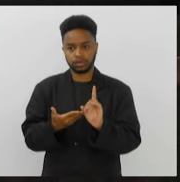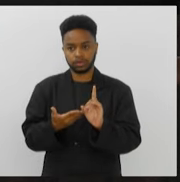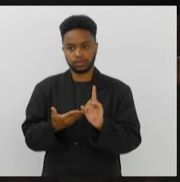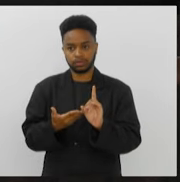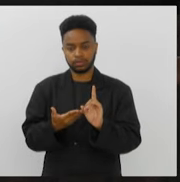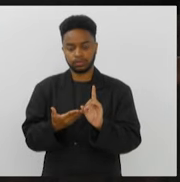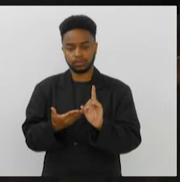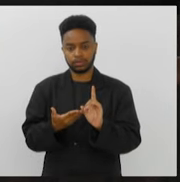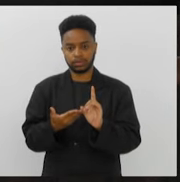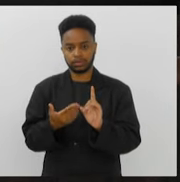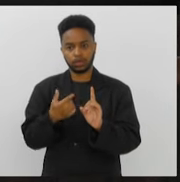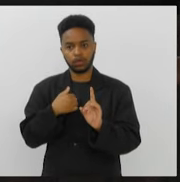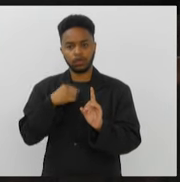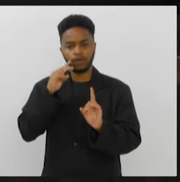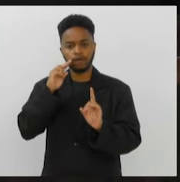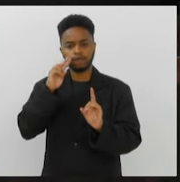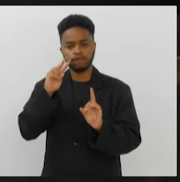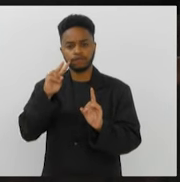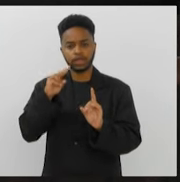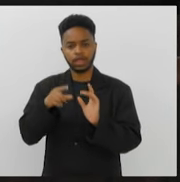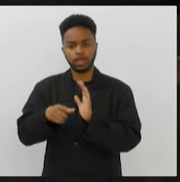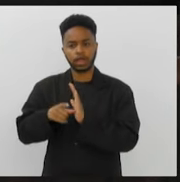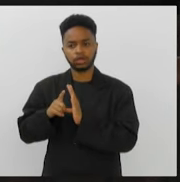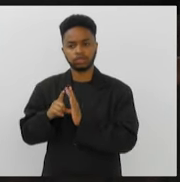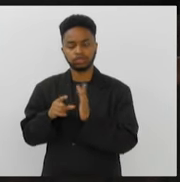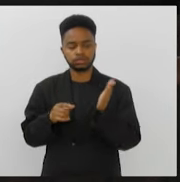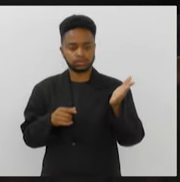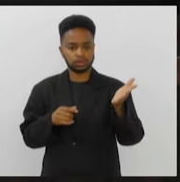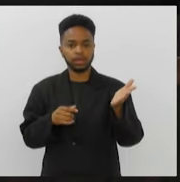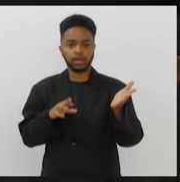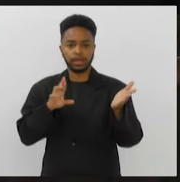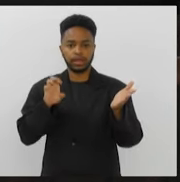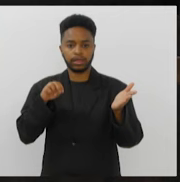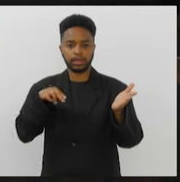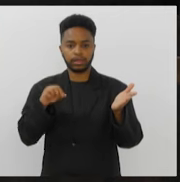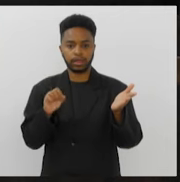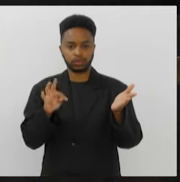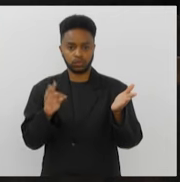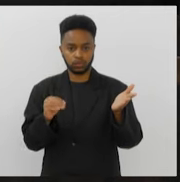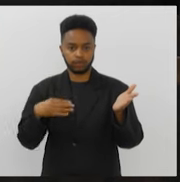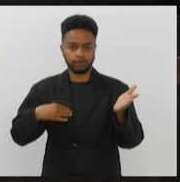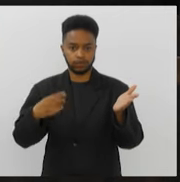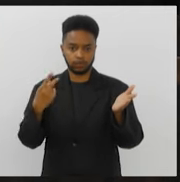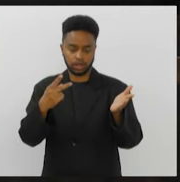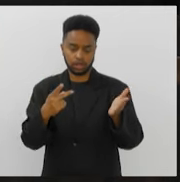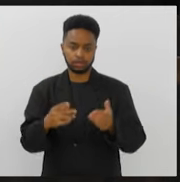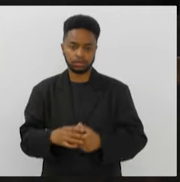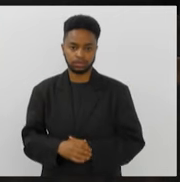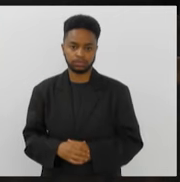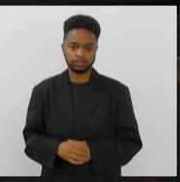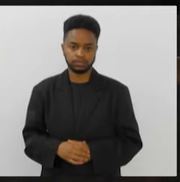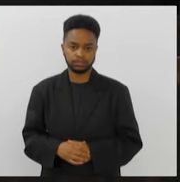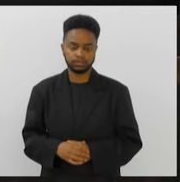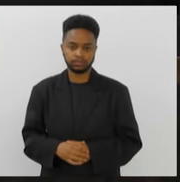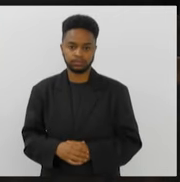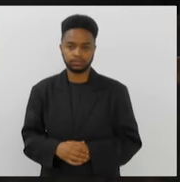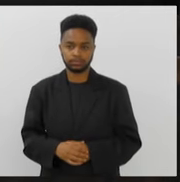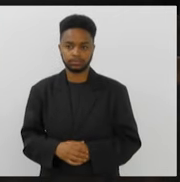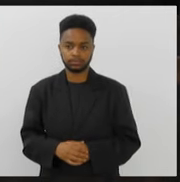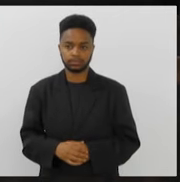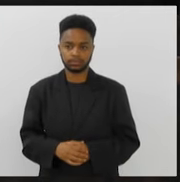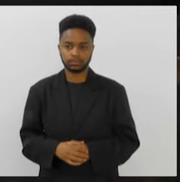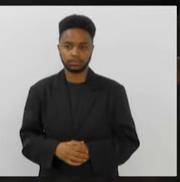querido. Eu vi agora há pouco o nosso Renato de Paula, filho do nosso querido Otone, que